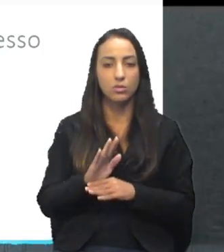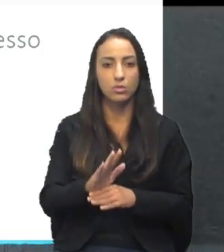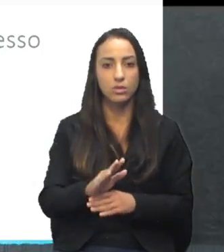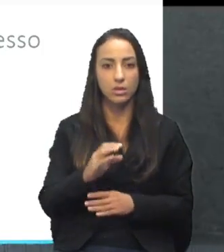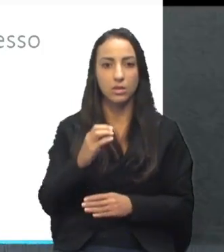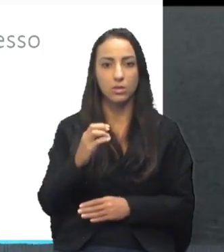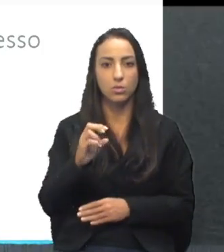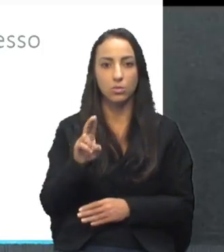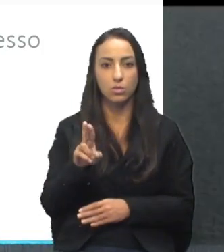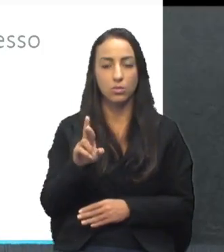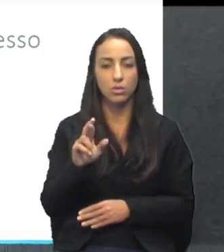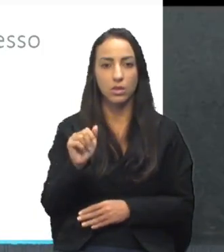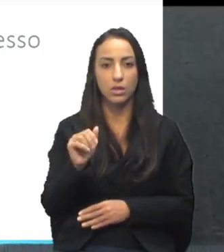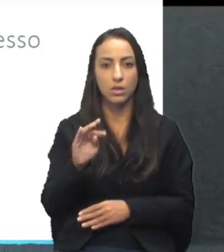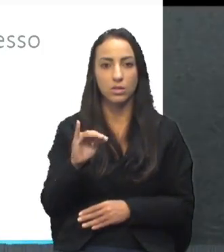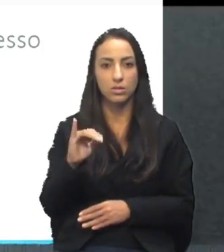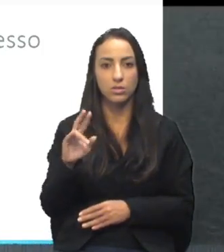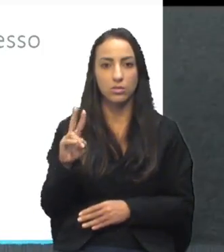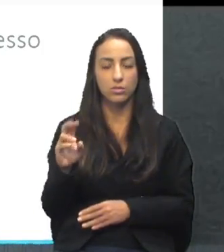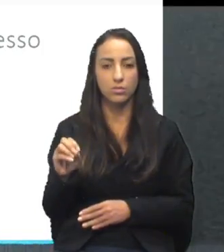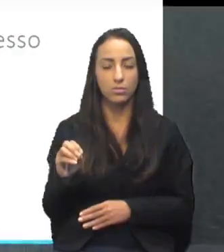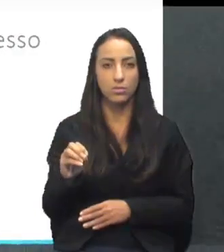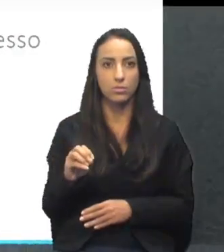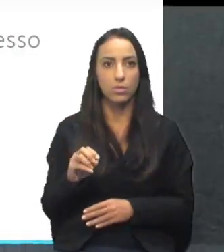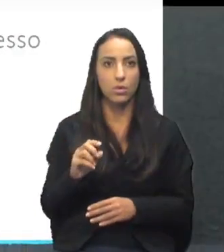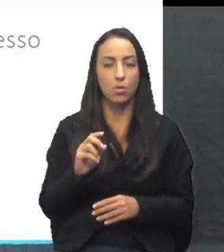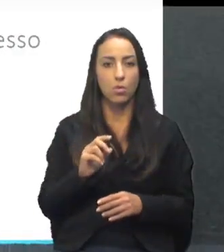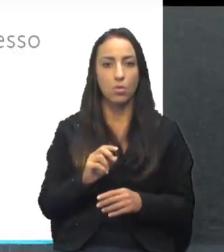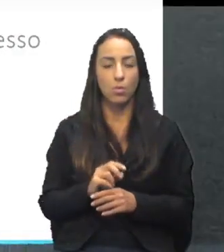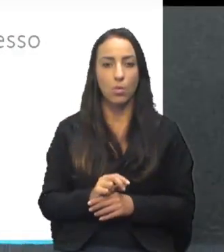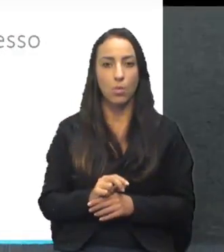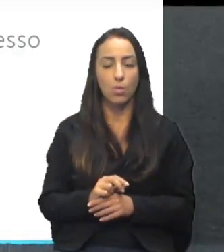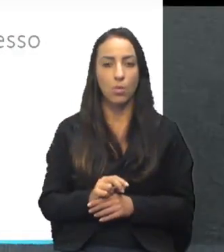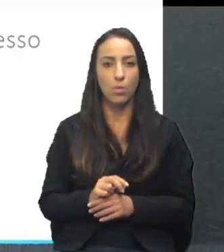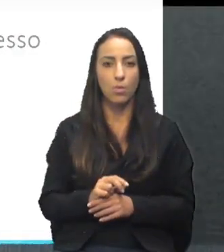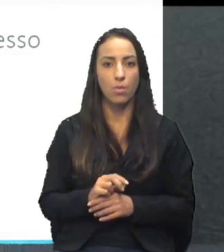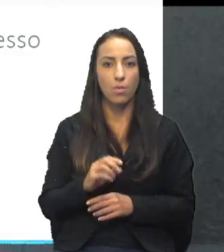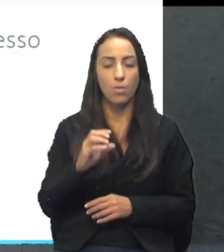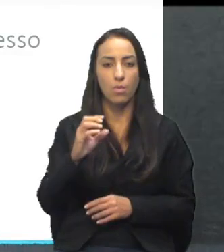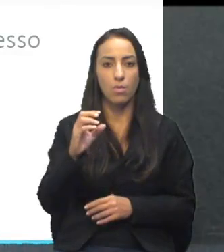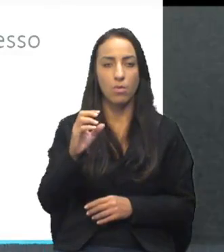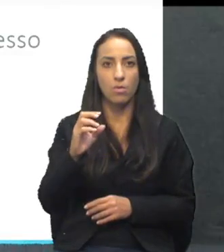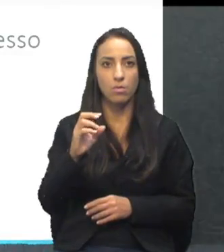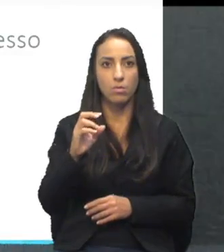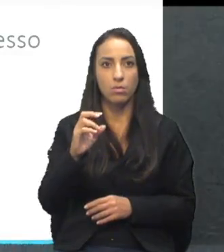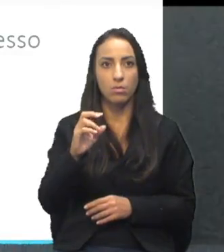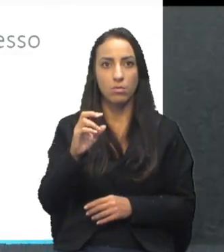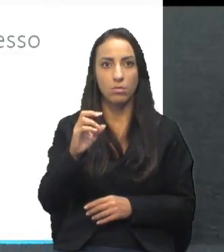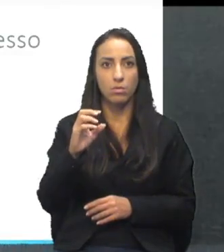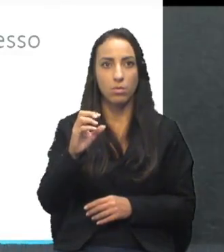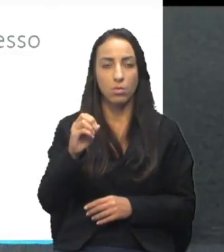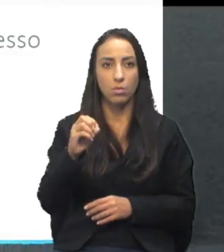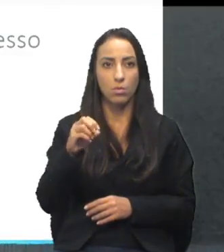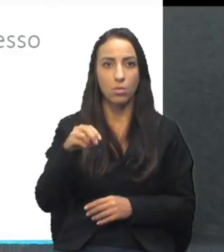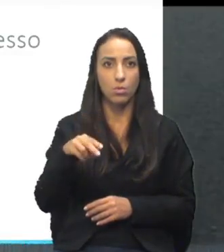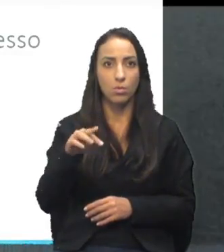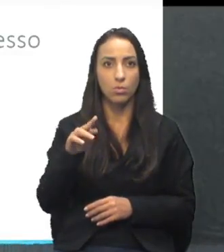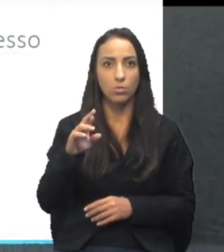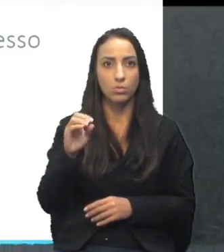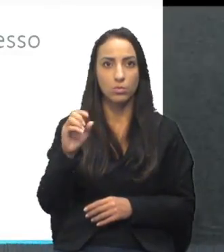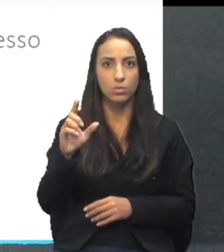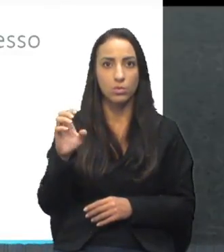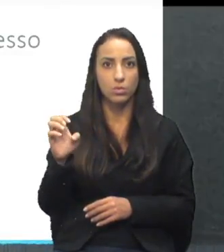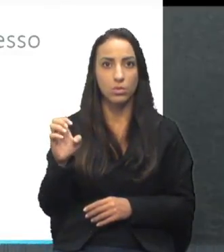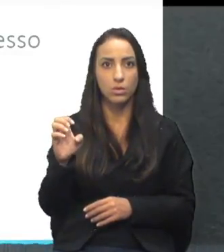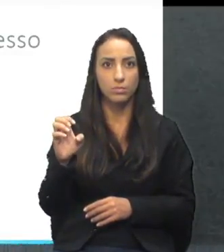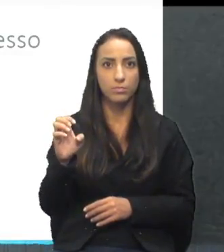curativo, controlar a resposta inflamatória, no caso das bandagens compressivas,